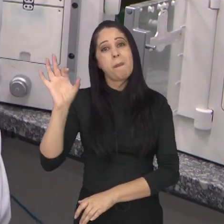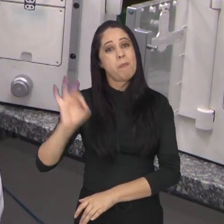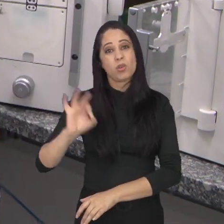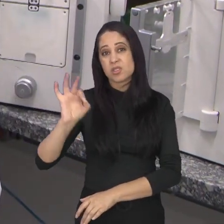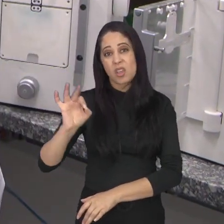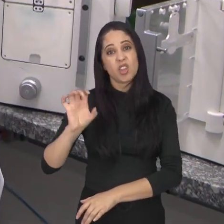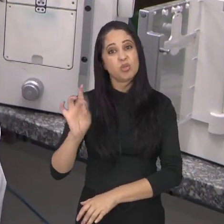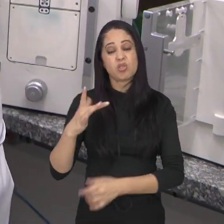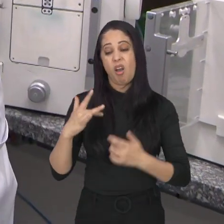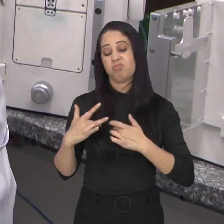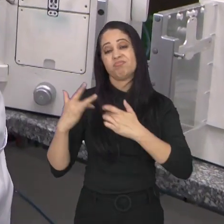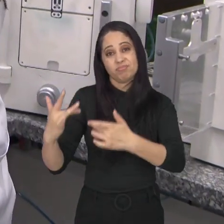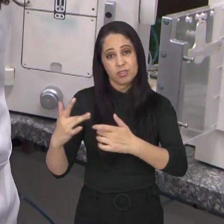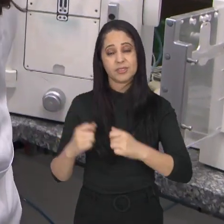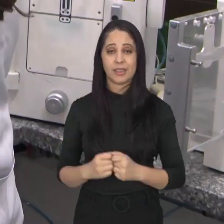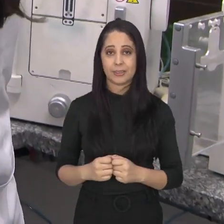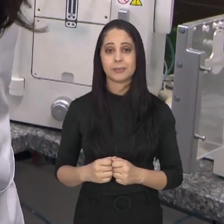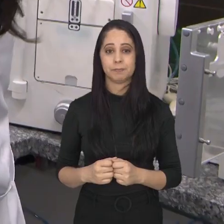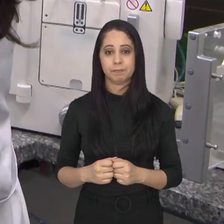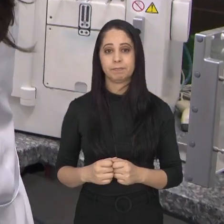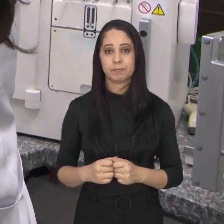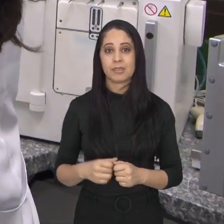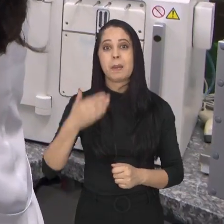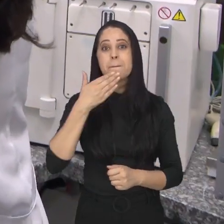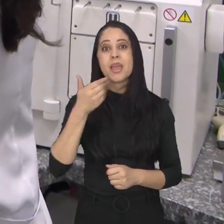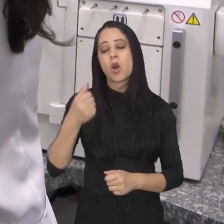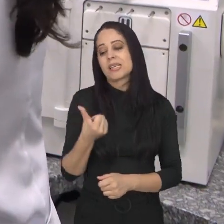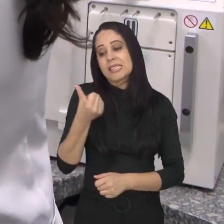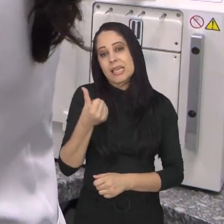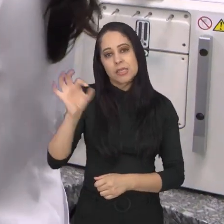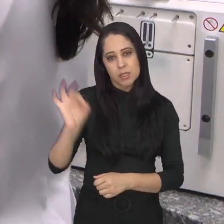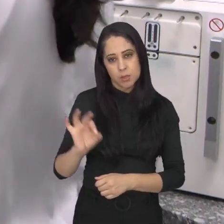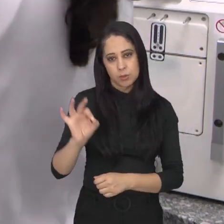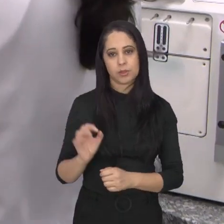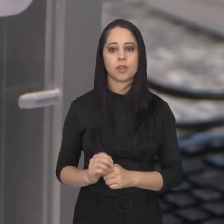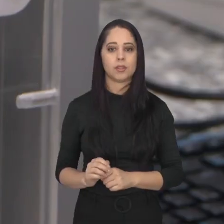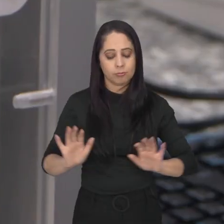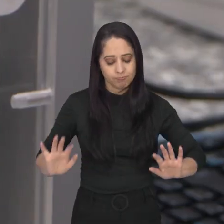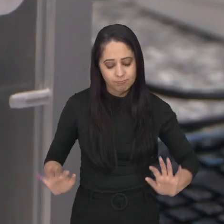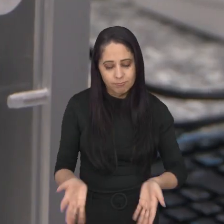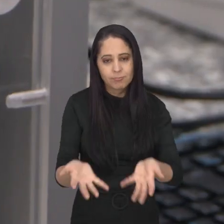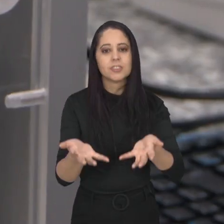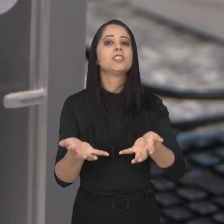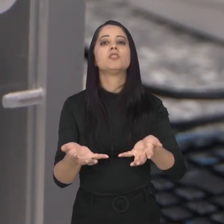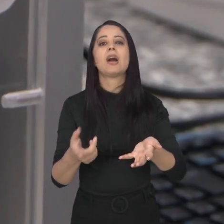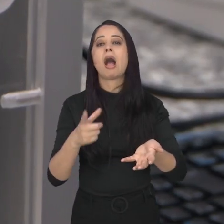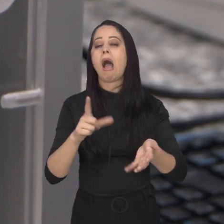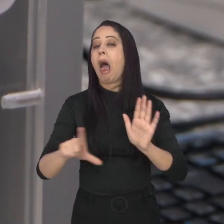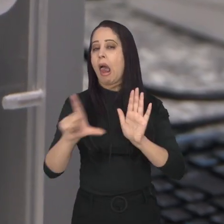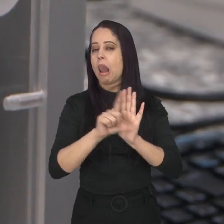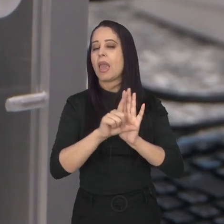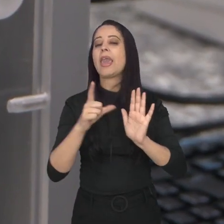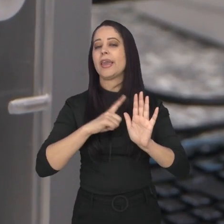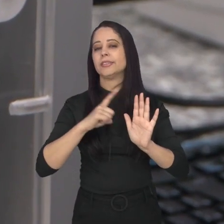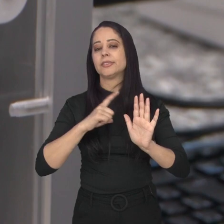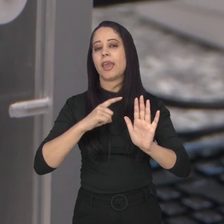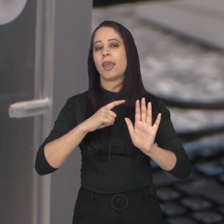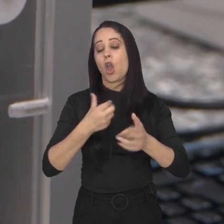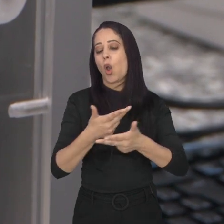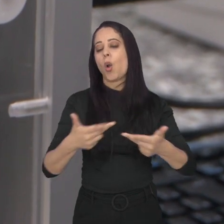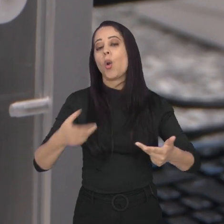longo processo. É preciso fazer o fracionamento de tudo que é recebido. Depois da captação, as bolsas vêm para a câmara